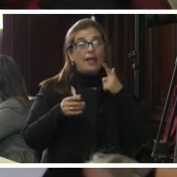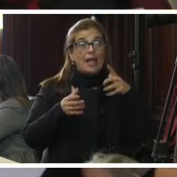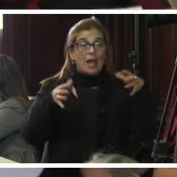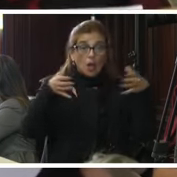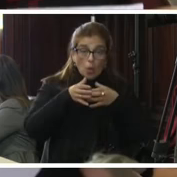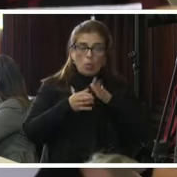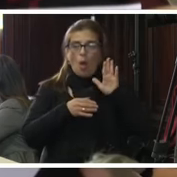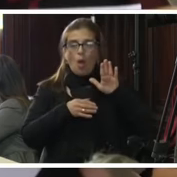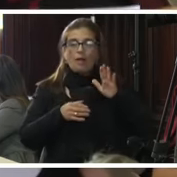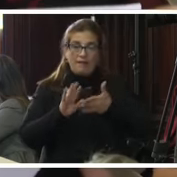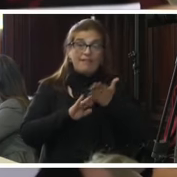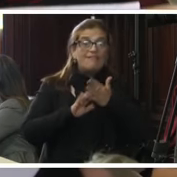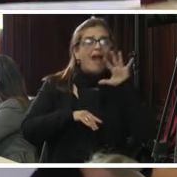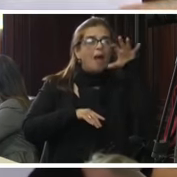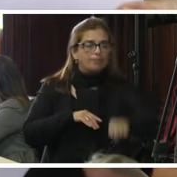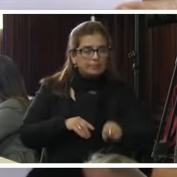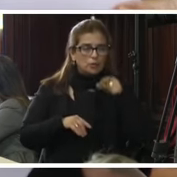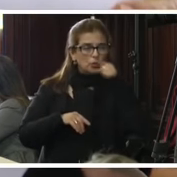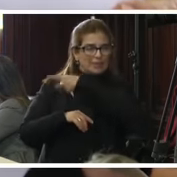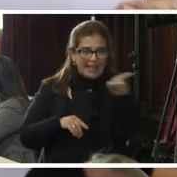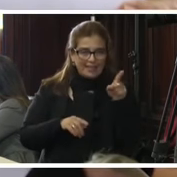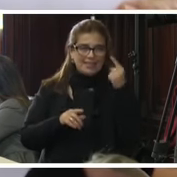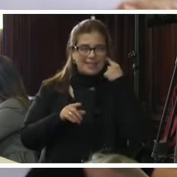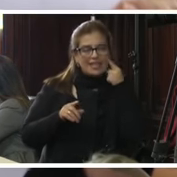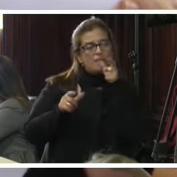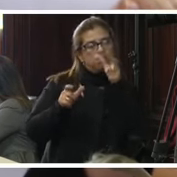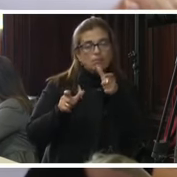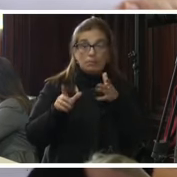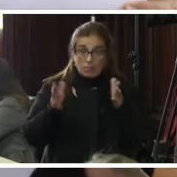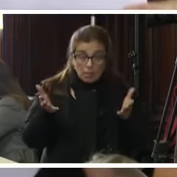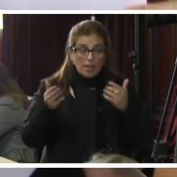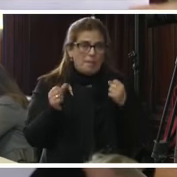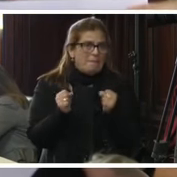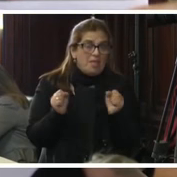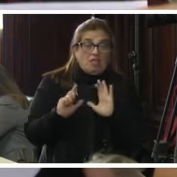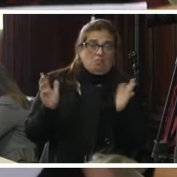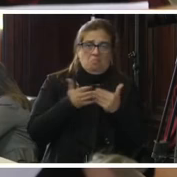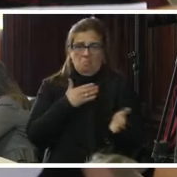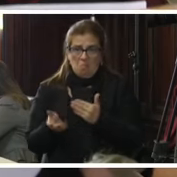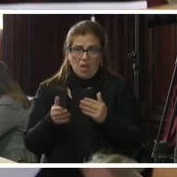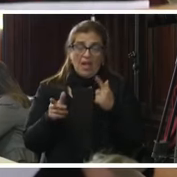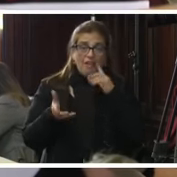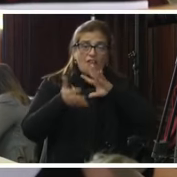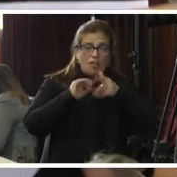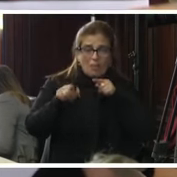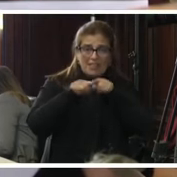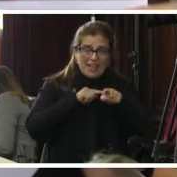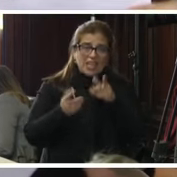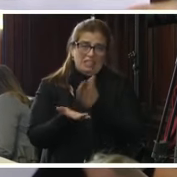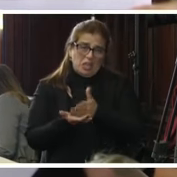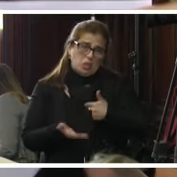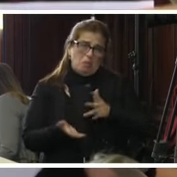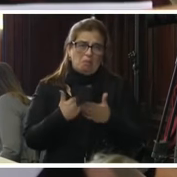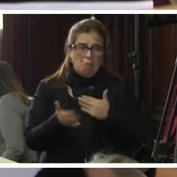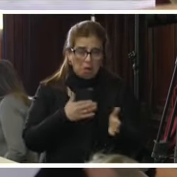Jacarezinho: "Nós vamos caçar vocês. Essa é a palavra. Não tenho medo de usar. Não tenho medo de direitos humanos. Nós